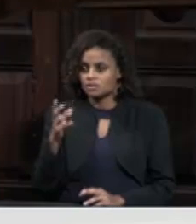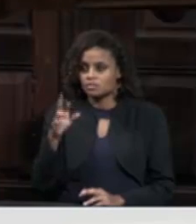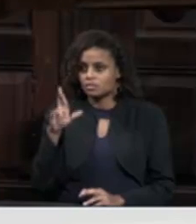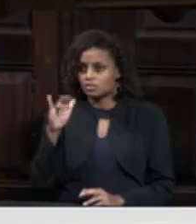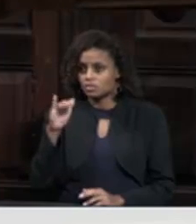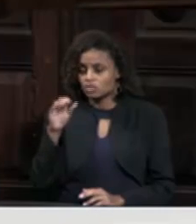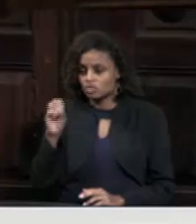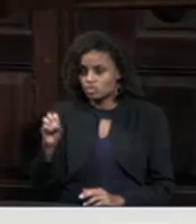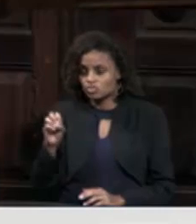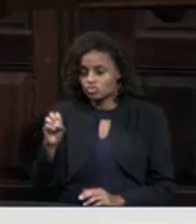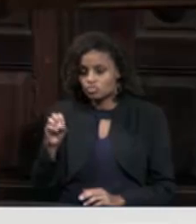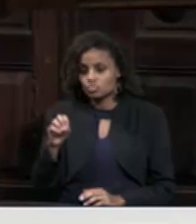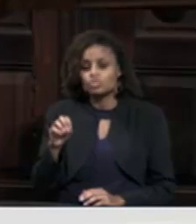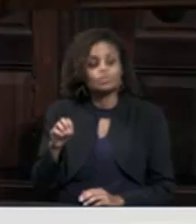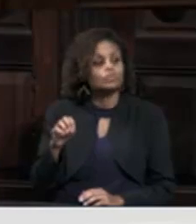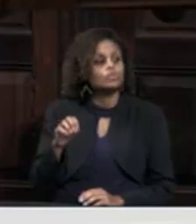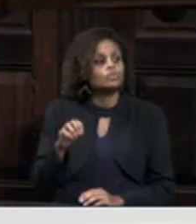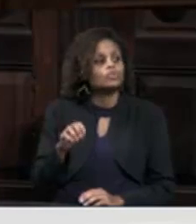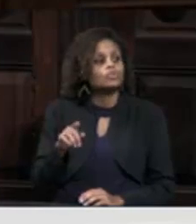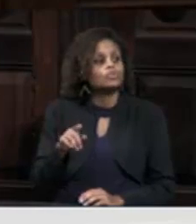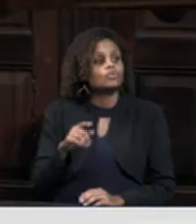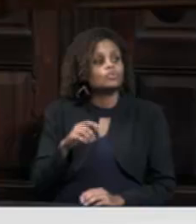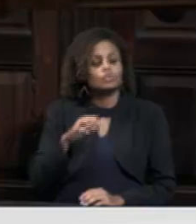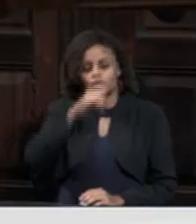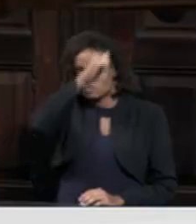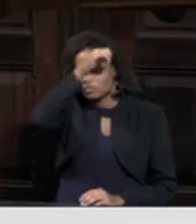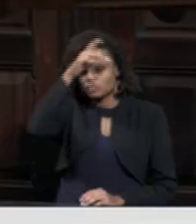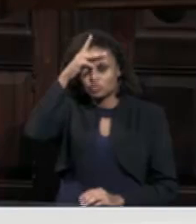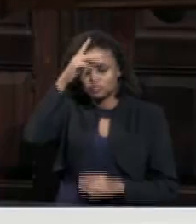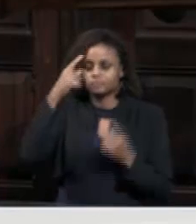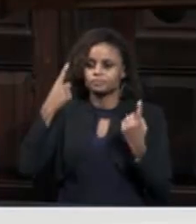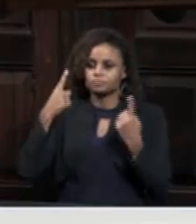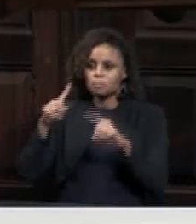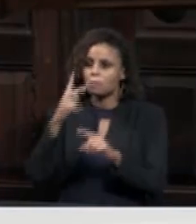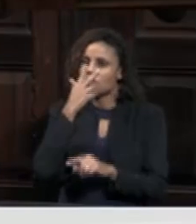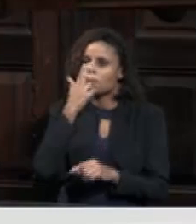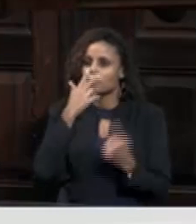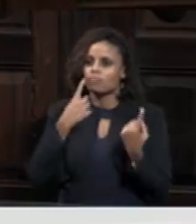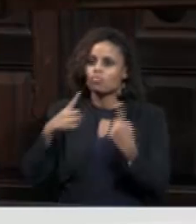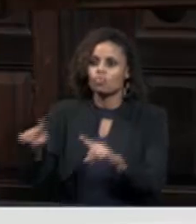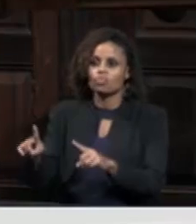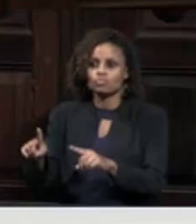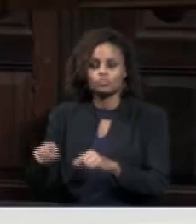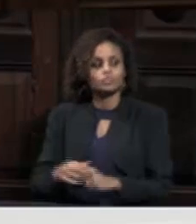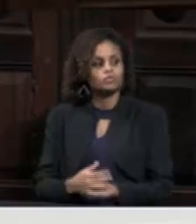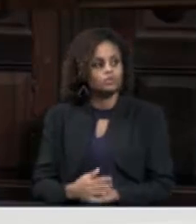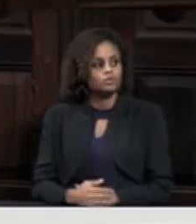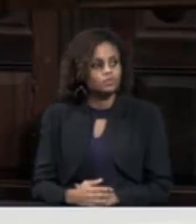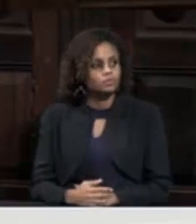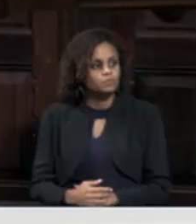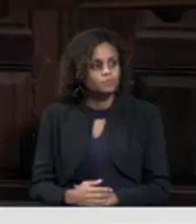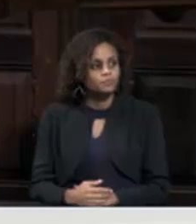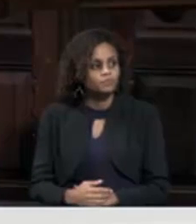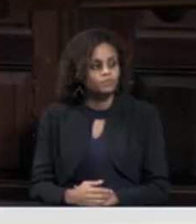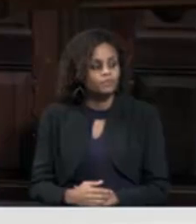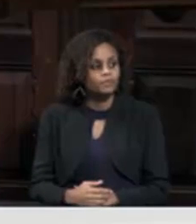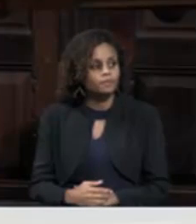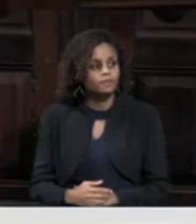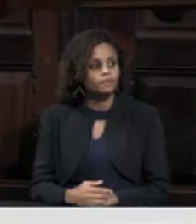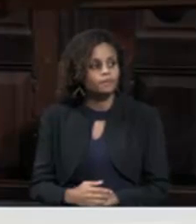moldes que o Estado fez com o Rio Previdência. A